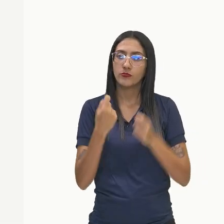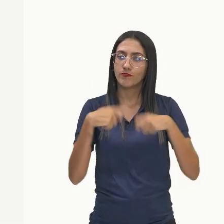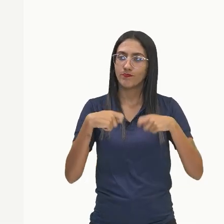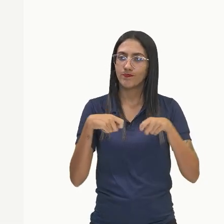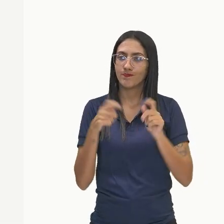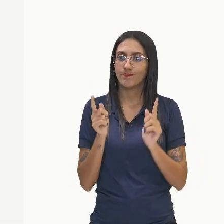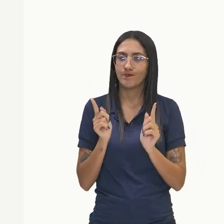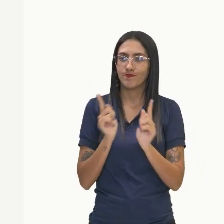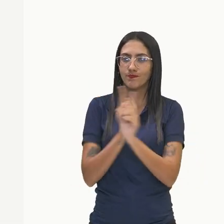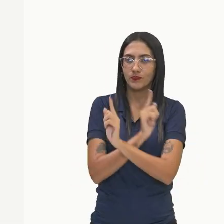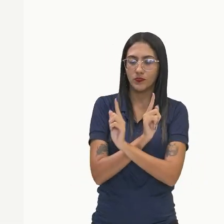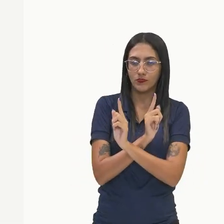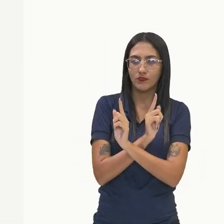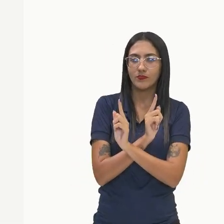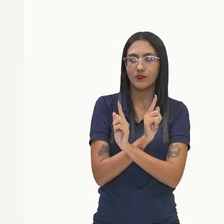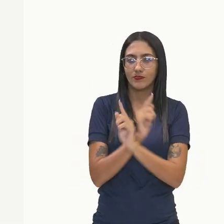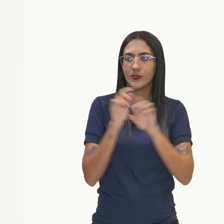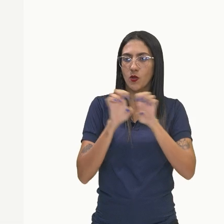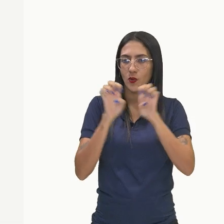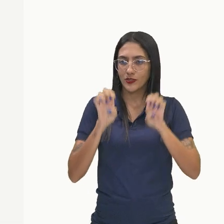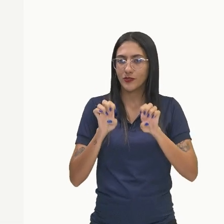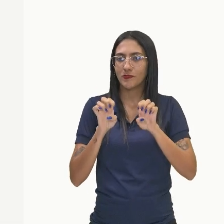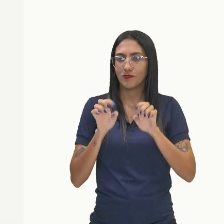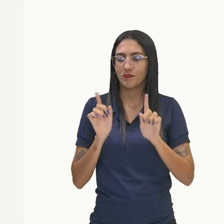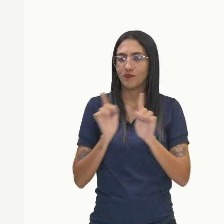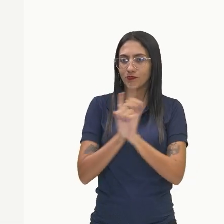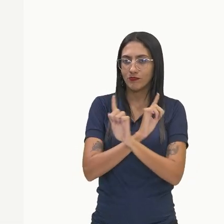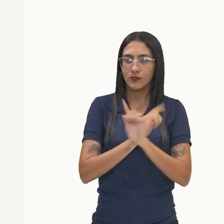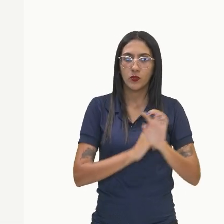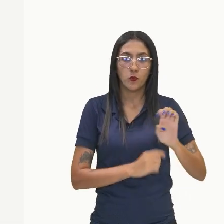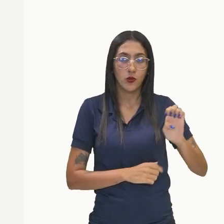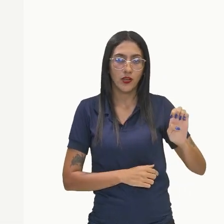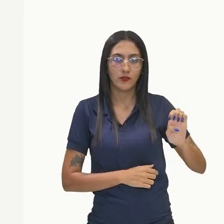e inverter logo a equação. Então, o epsilon